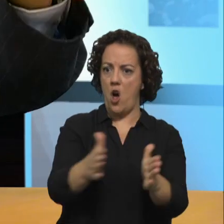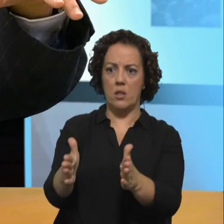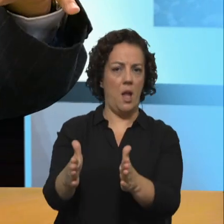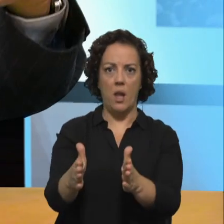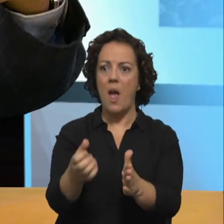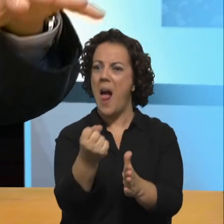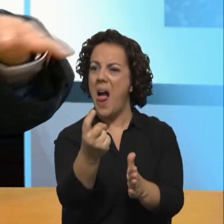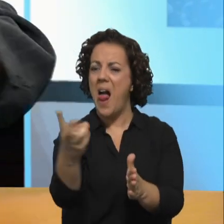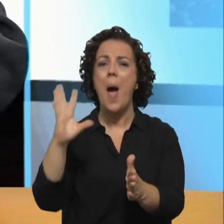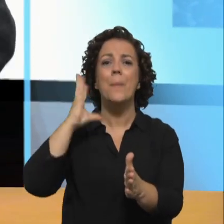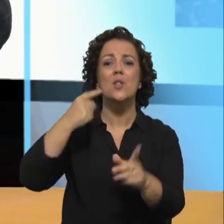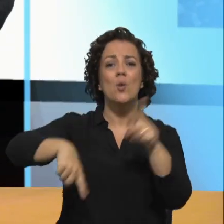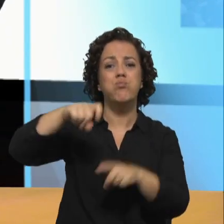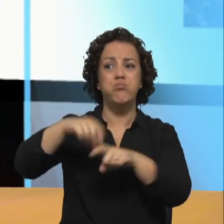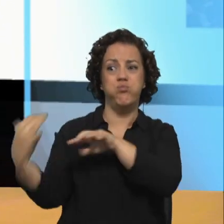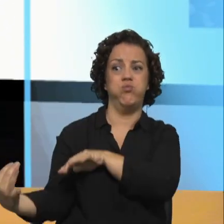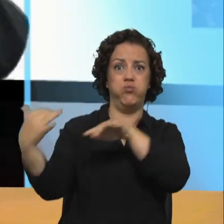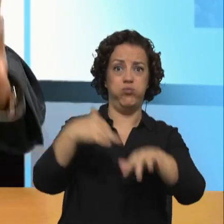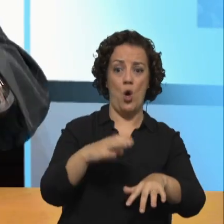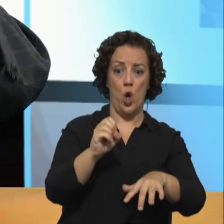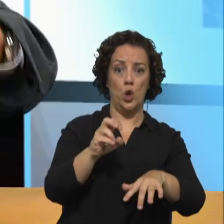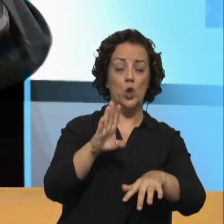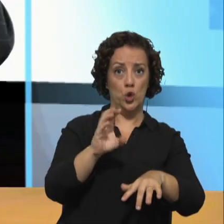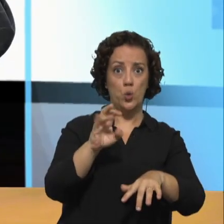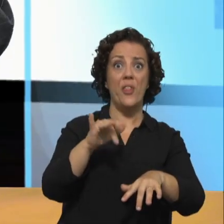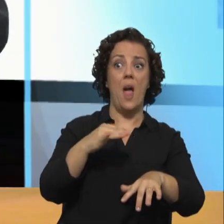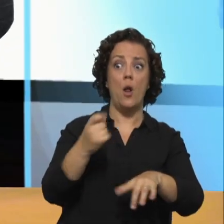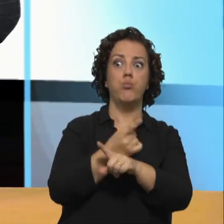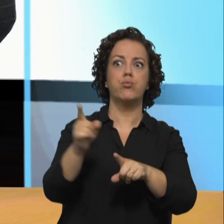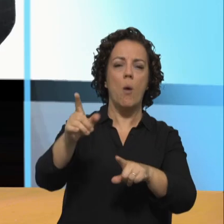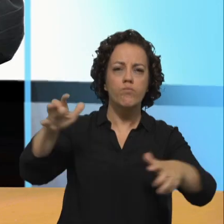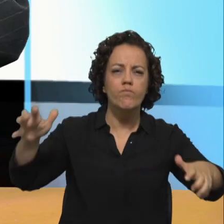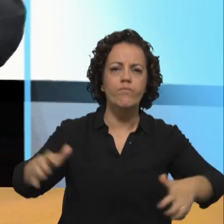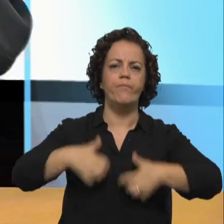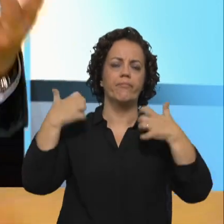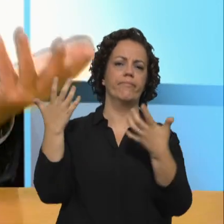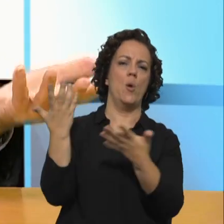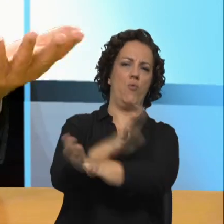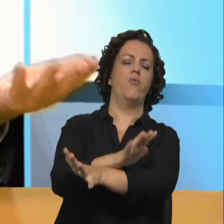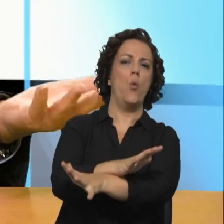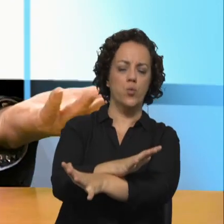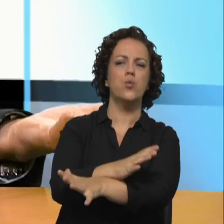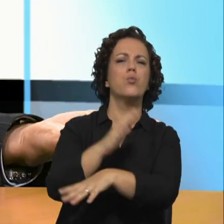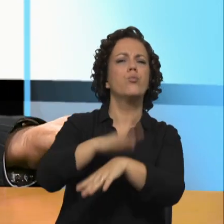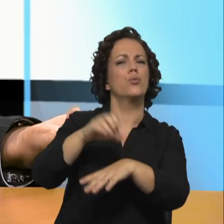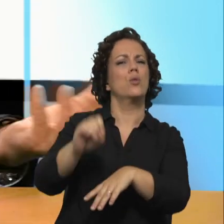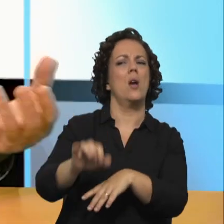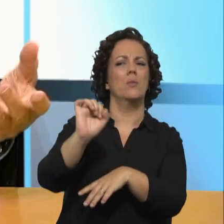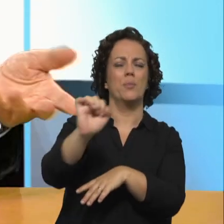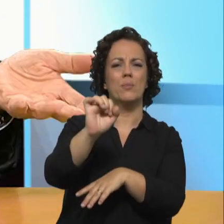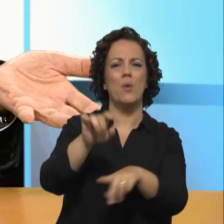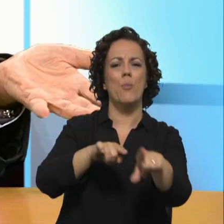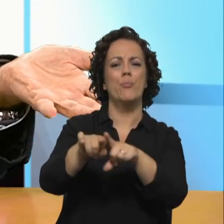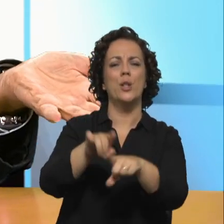refugiados palestinos que, entretanto, tinham revoltado contra a prática política da Jordânia